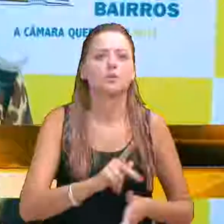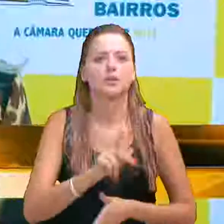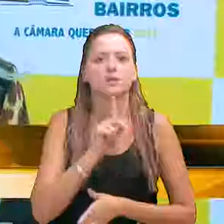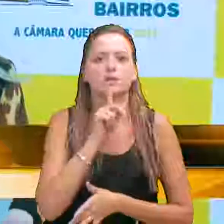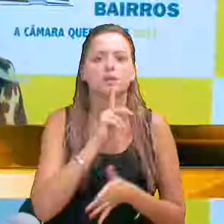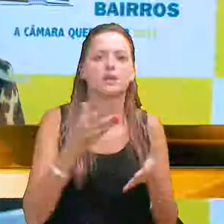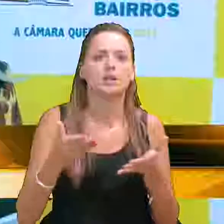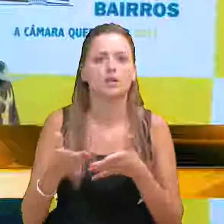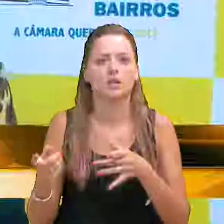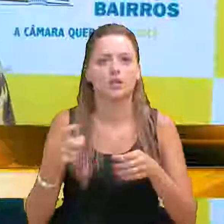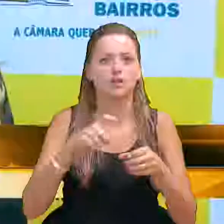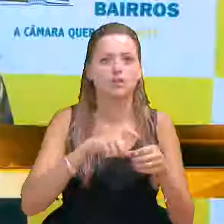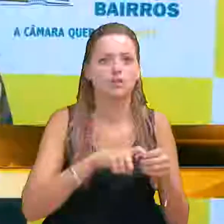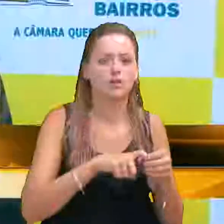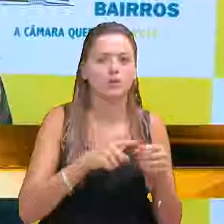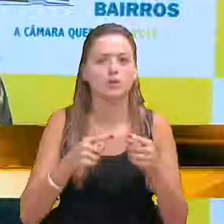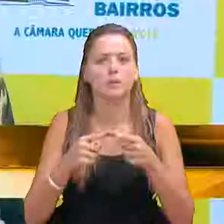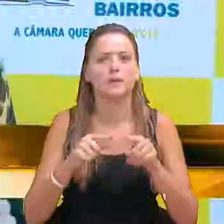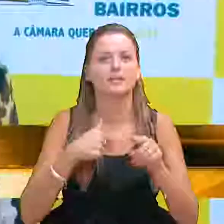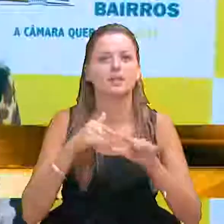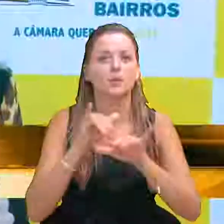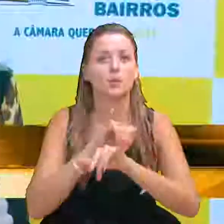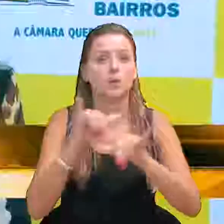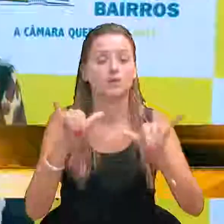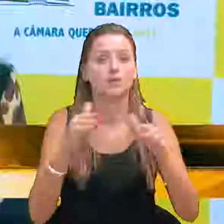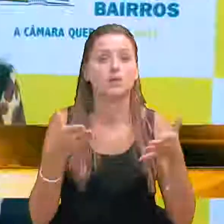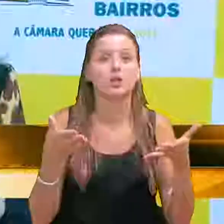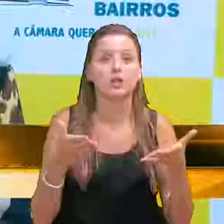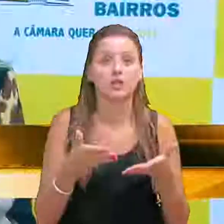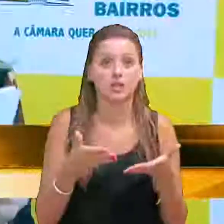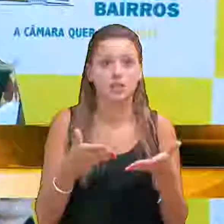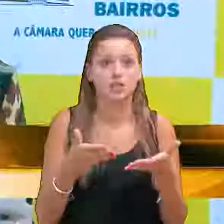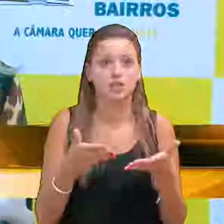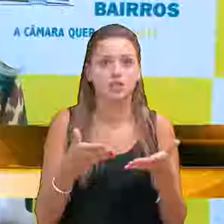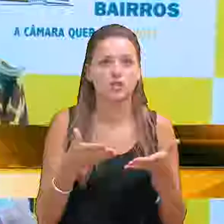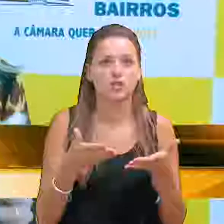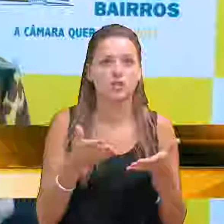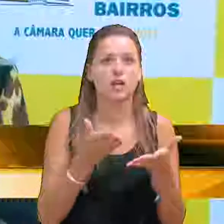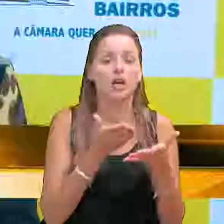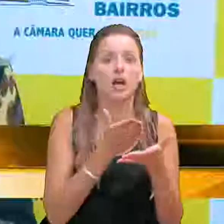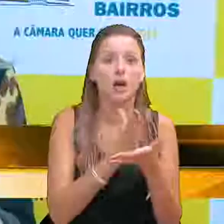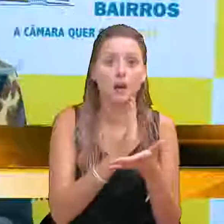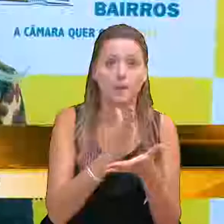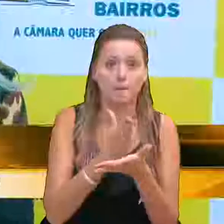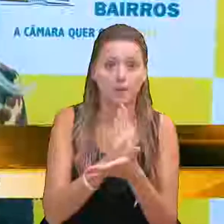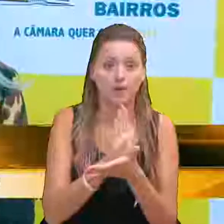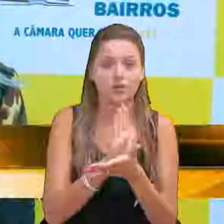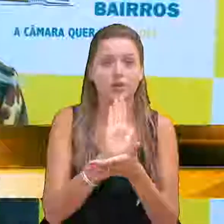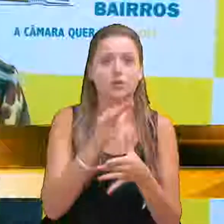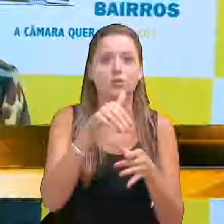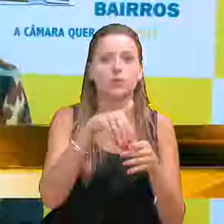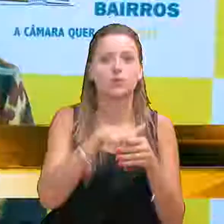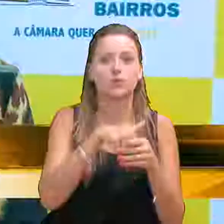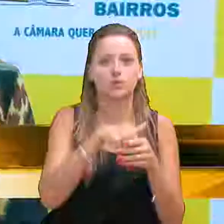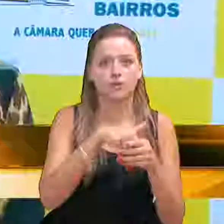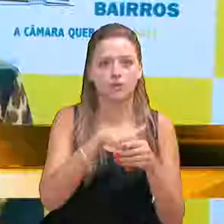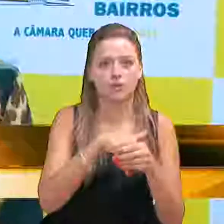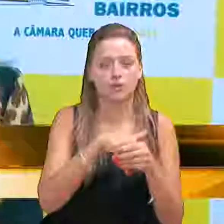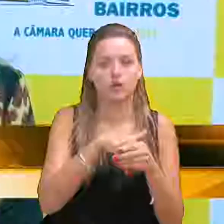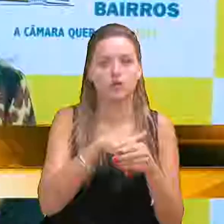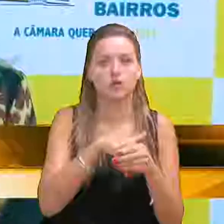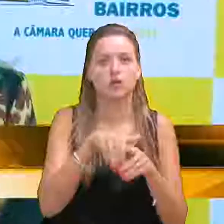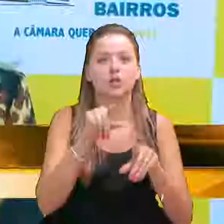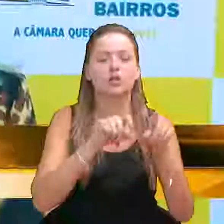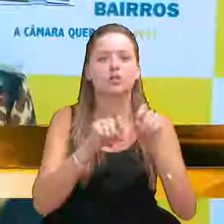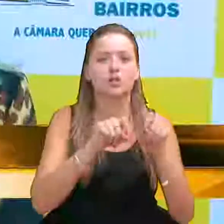com a sessão, mas eu retomo e informo a vocês que já foram aprovados alguns votos, um voto precisamente, e manifestações